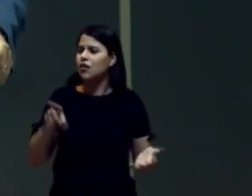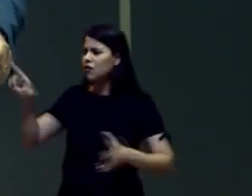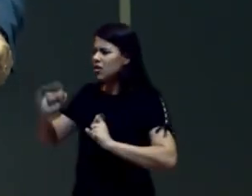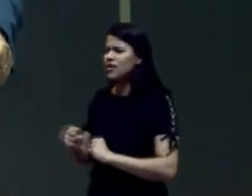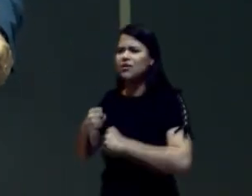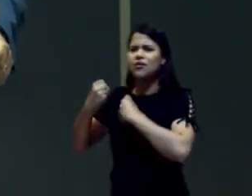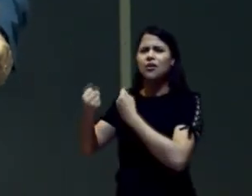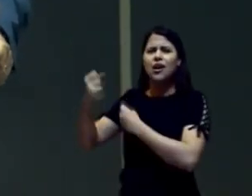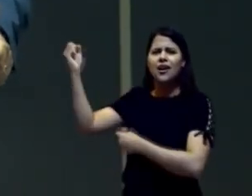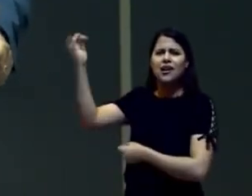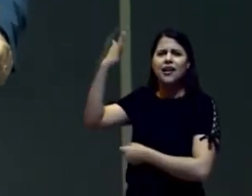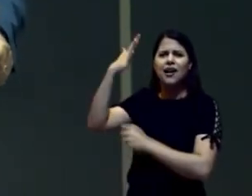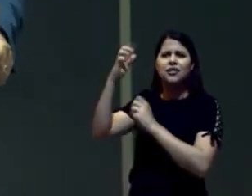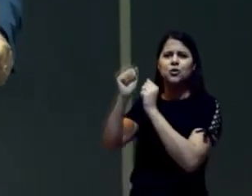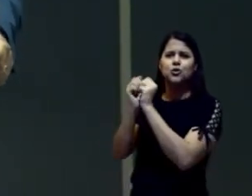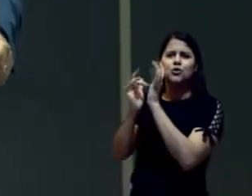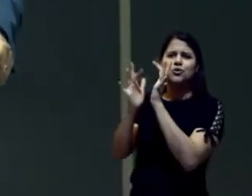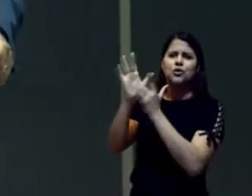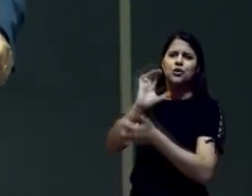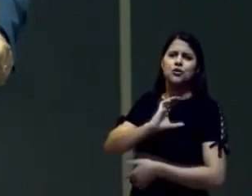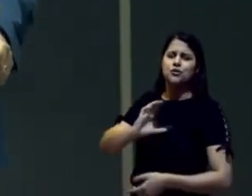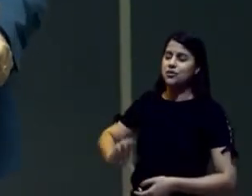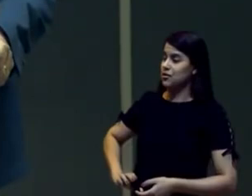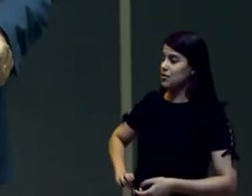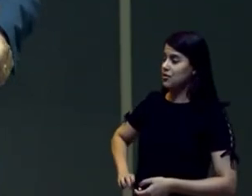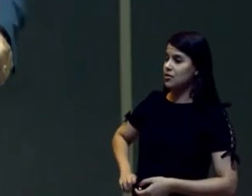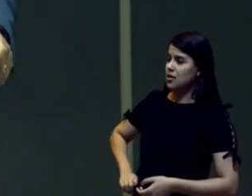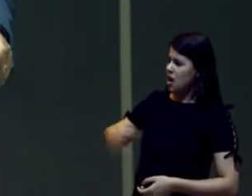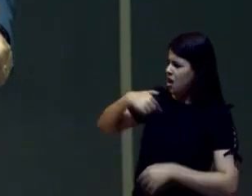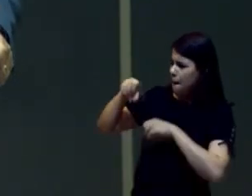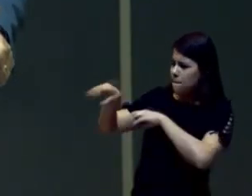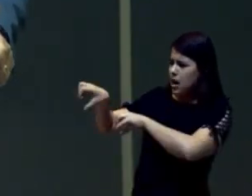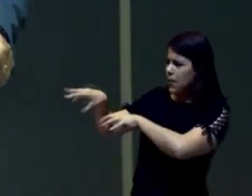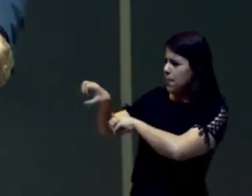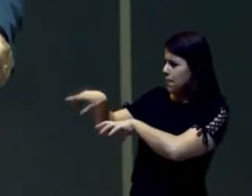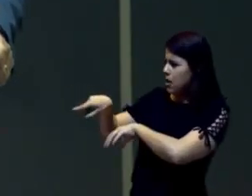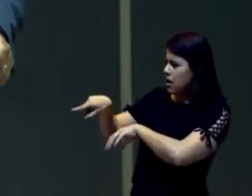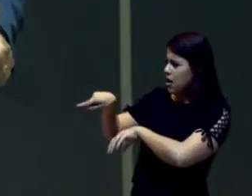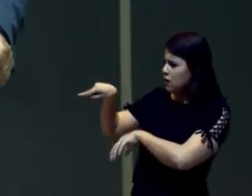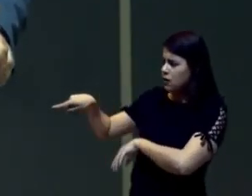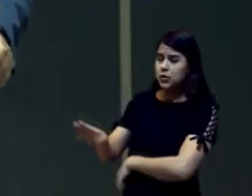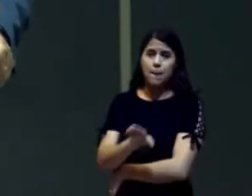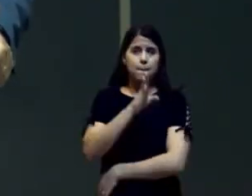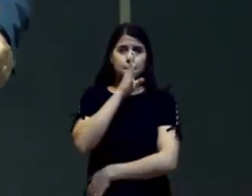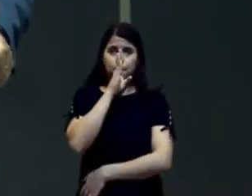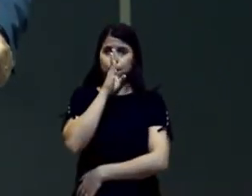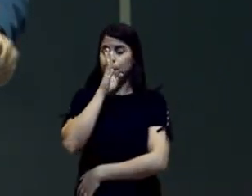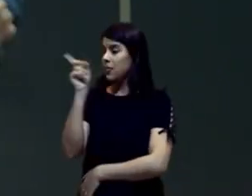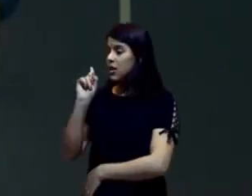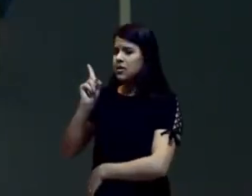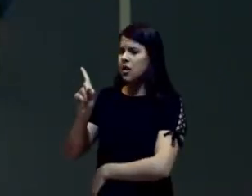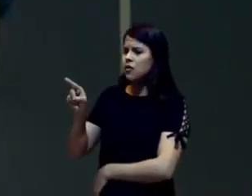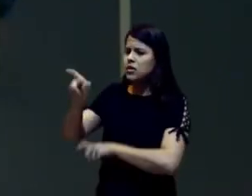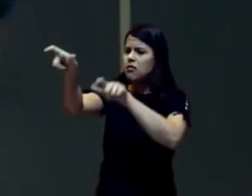fortifique-se na graça que há em Cristo Jesus. E o que você ouviu de mim na presença de muitas testemunhas, isso mesmo